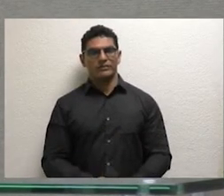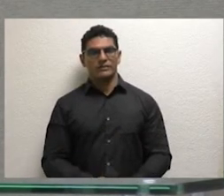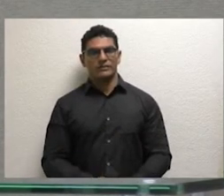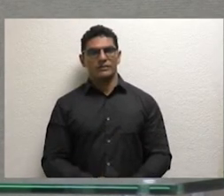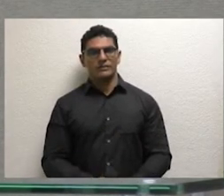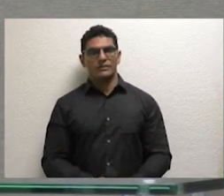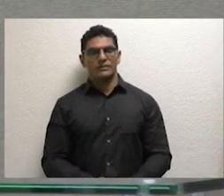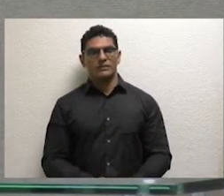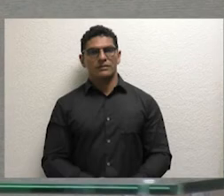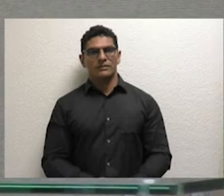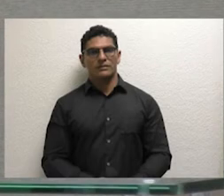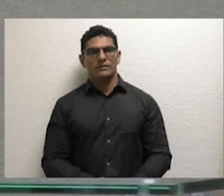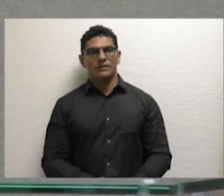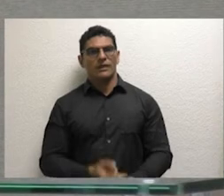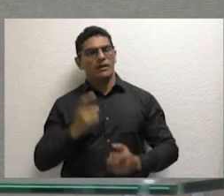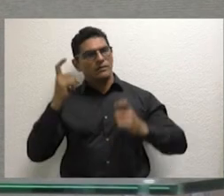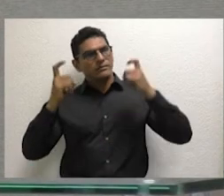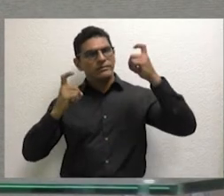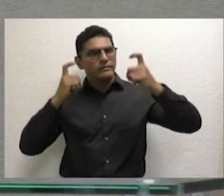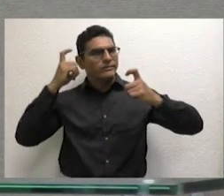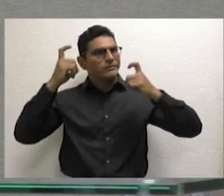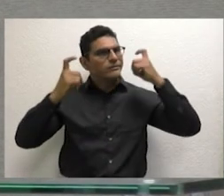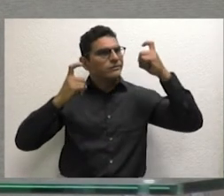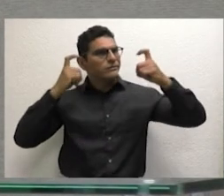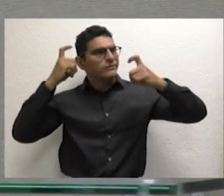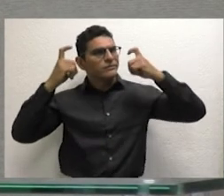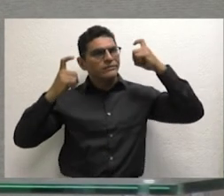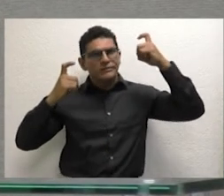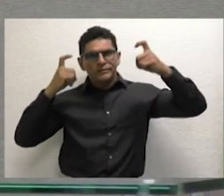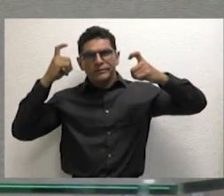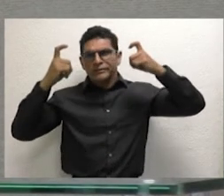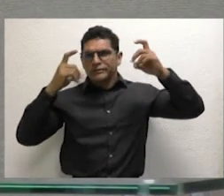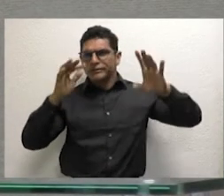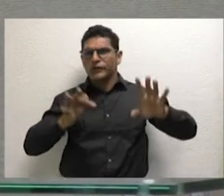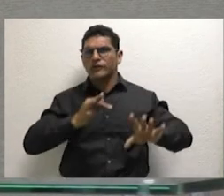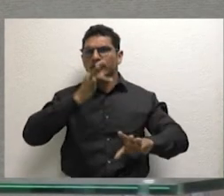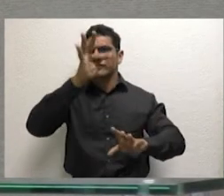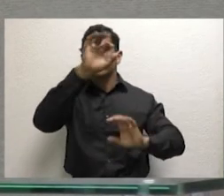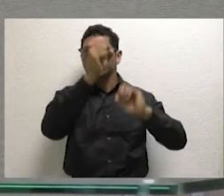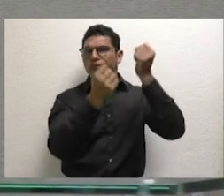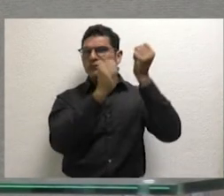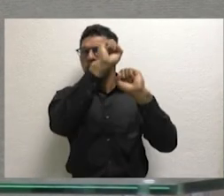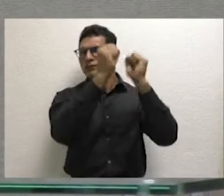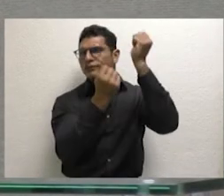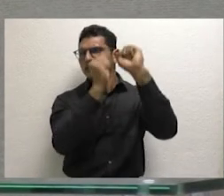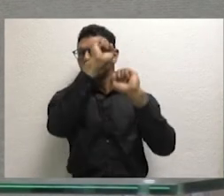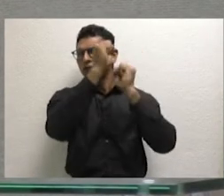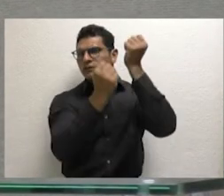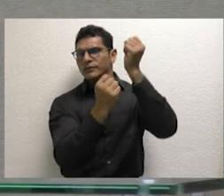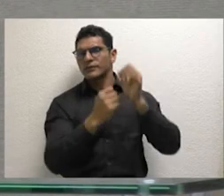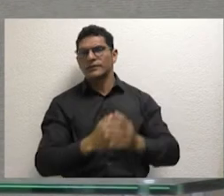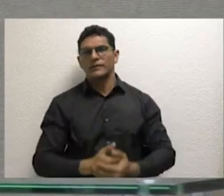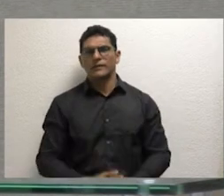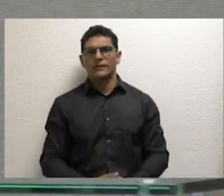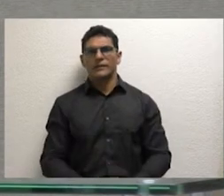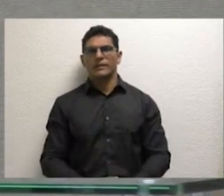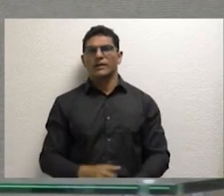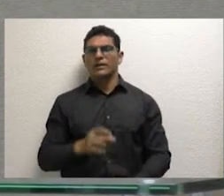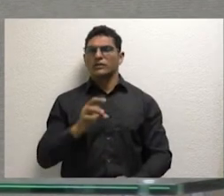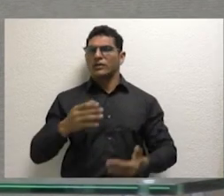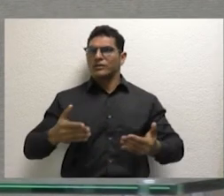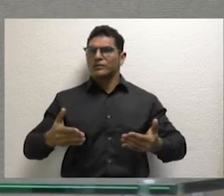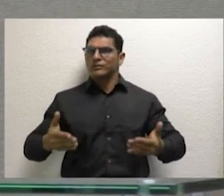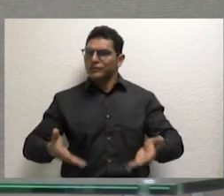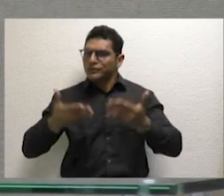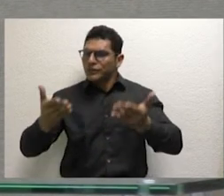eu quero colocar preocupações com o futuro da zona franca é que só incentivos